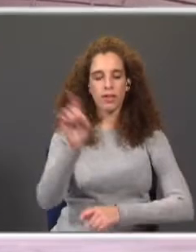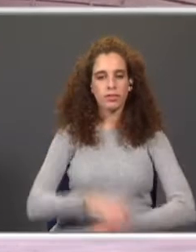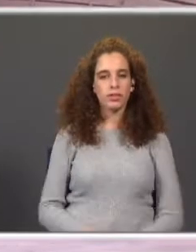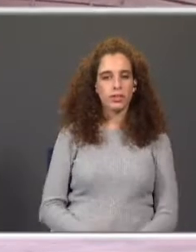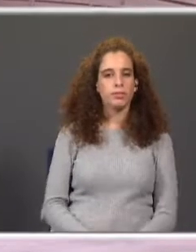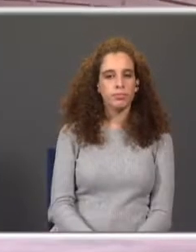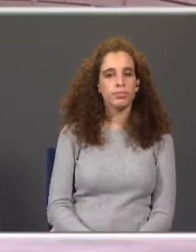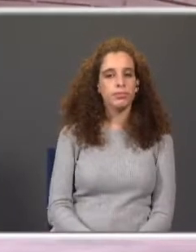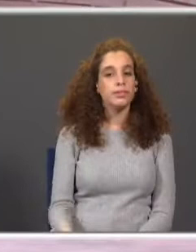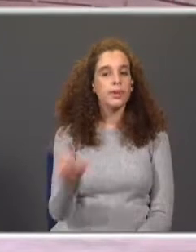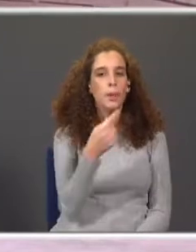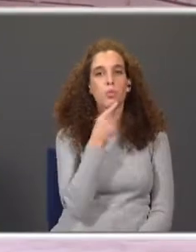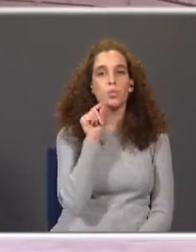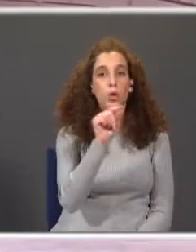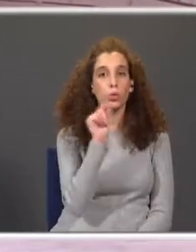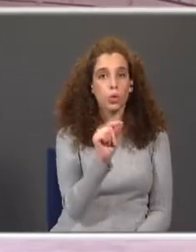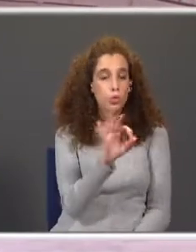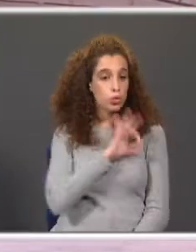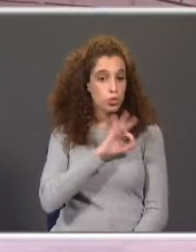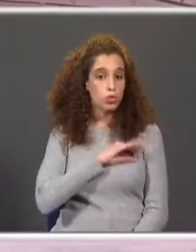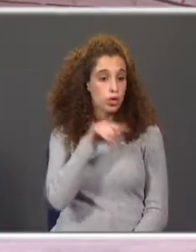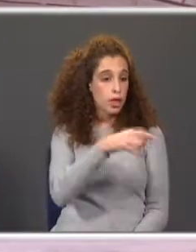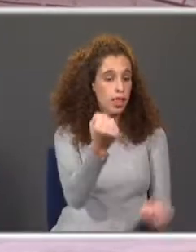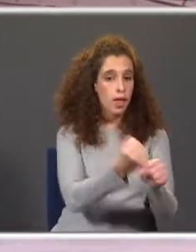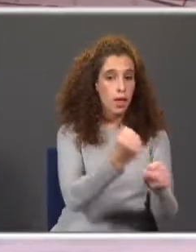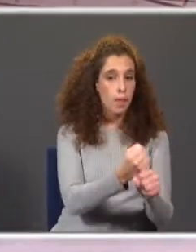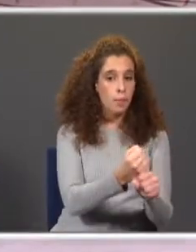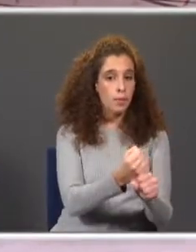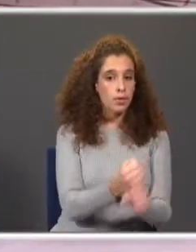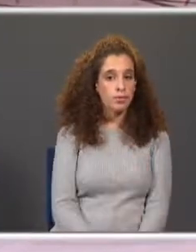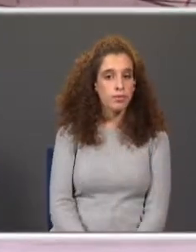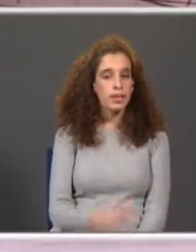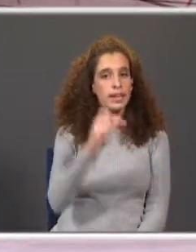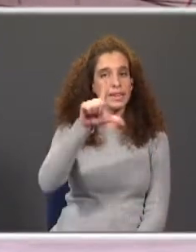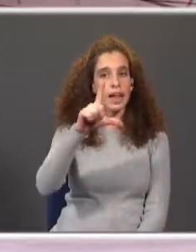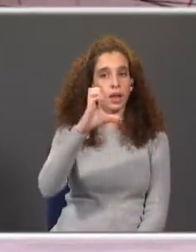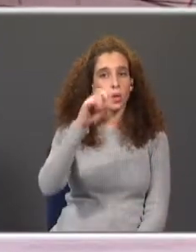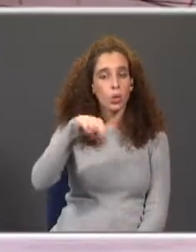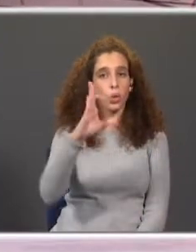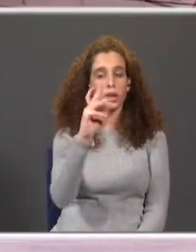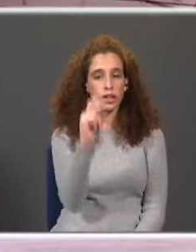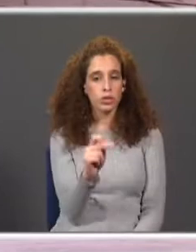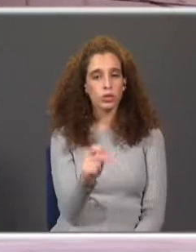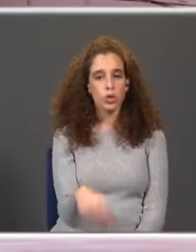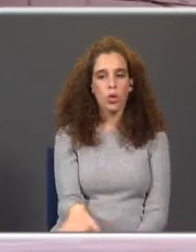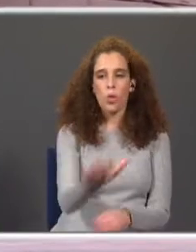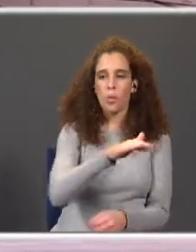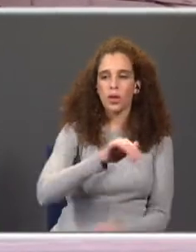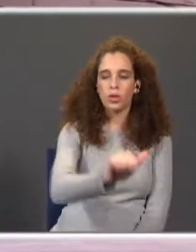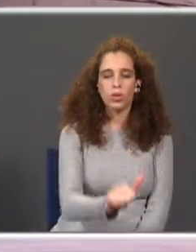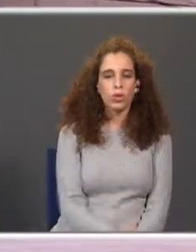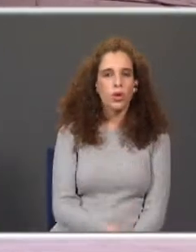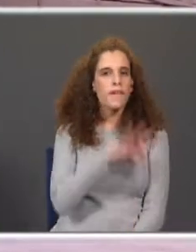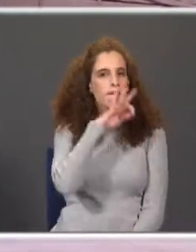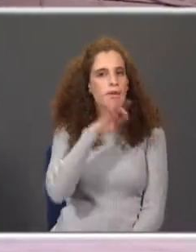São identificadas pelo nome dos donos e até às vezes por alcunhas dos donos. Portanto, um espaço muito familiar, muito